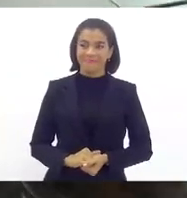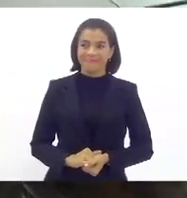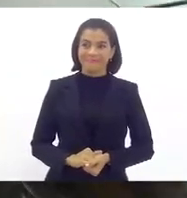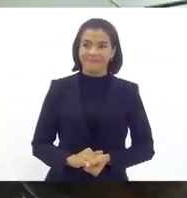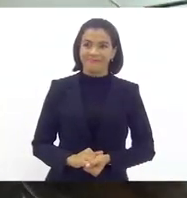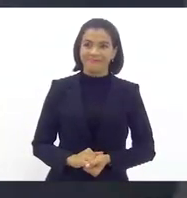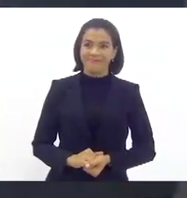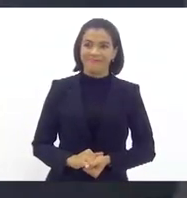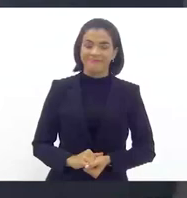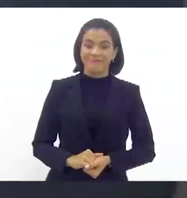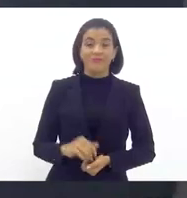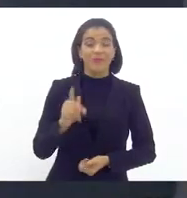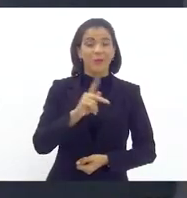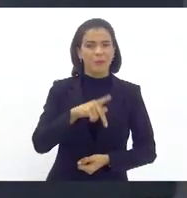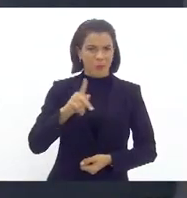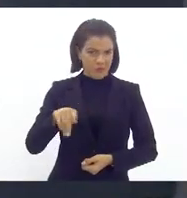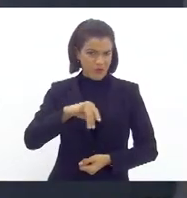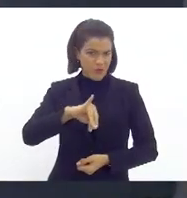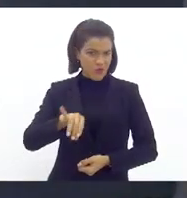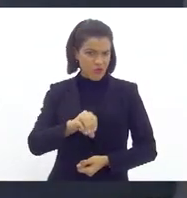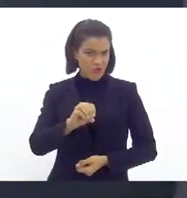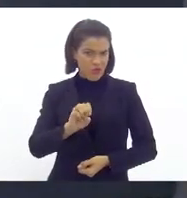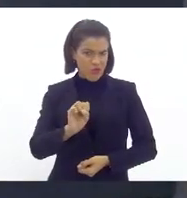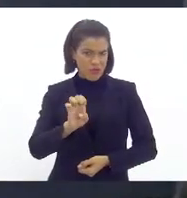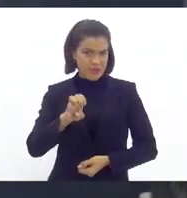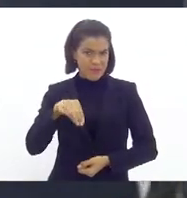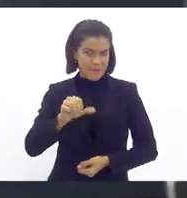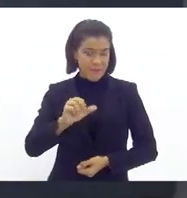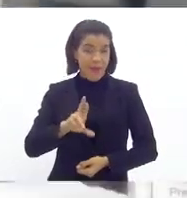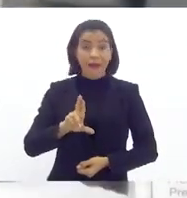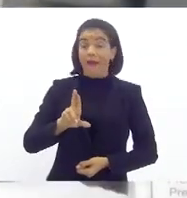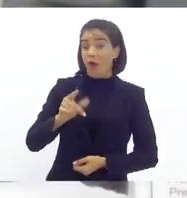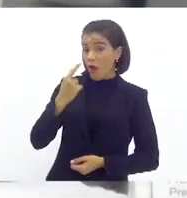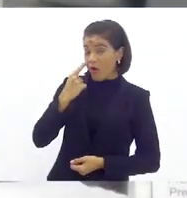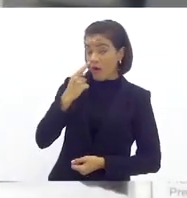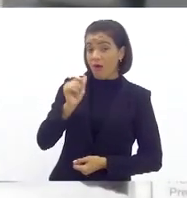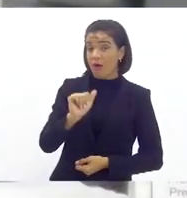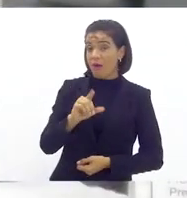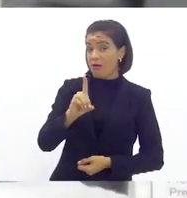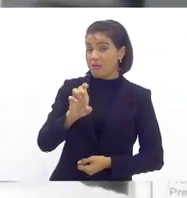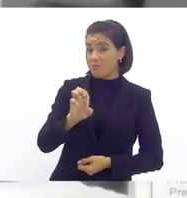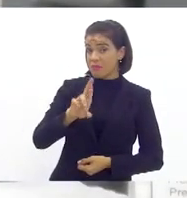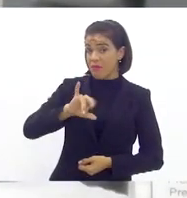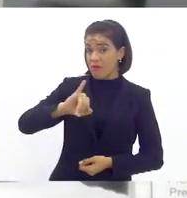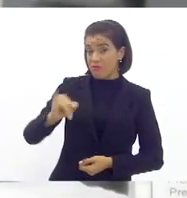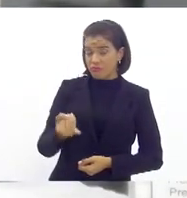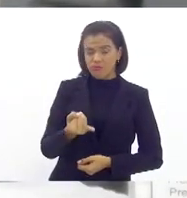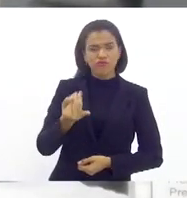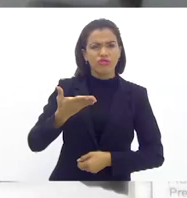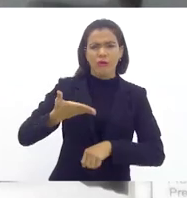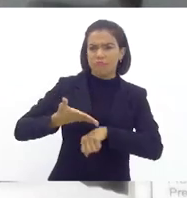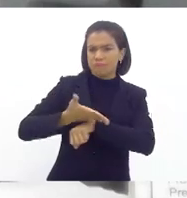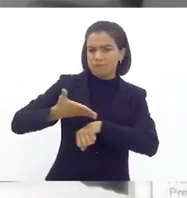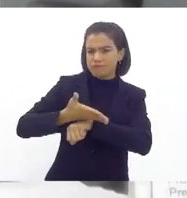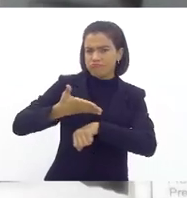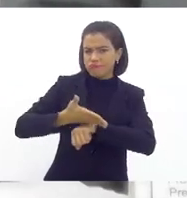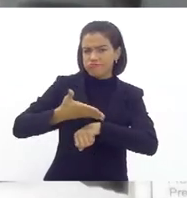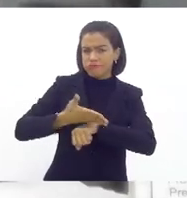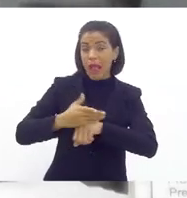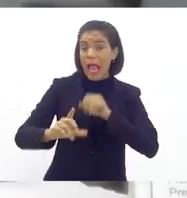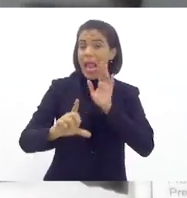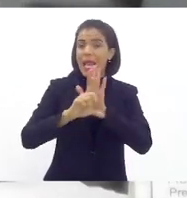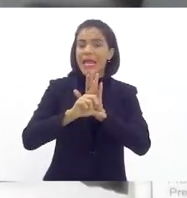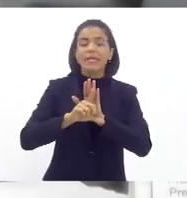O professor Josemar, a ADERJ, ela participou muito da lei da eleição